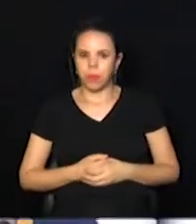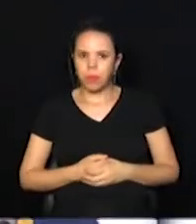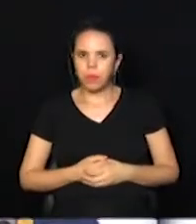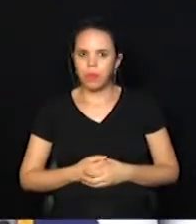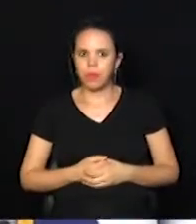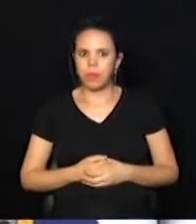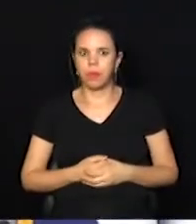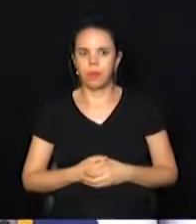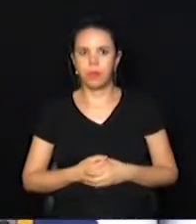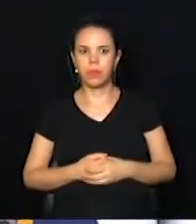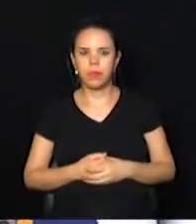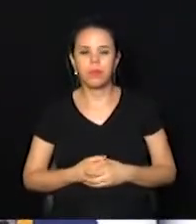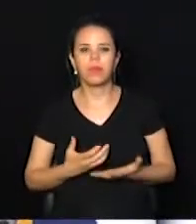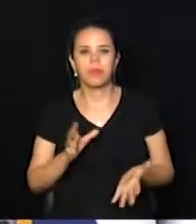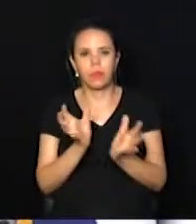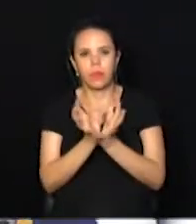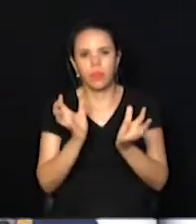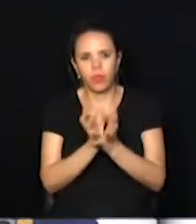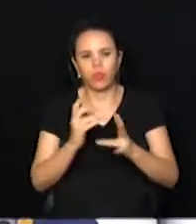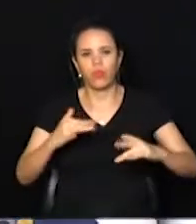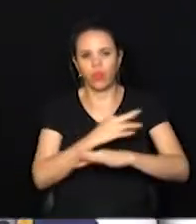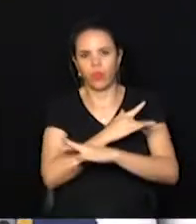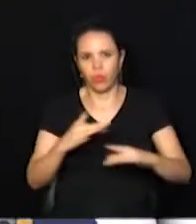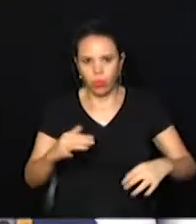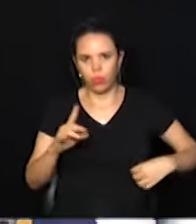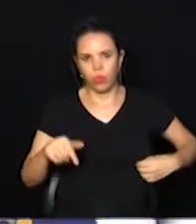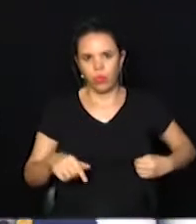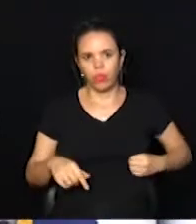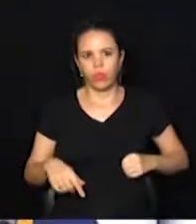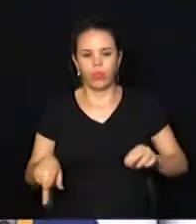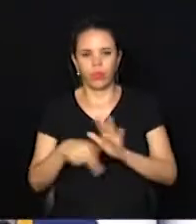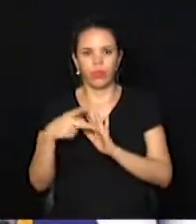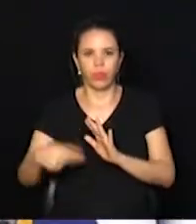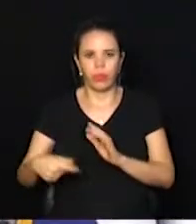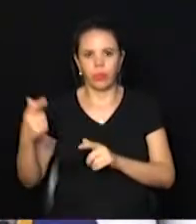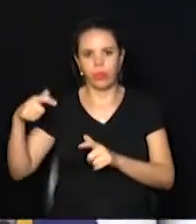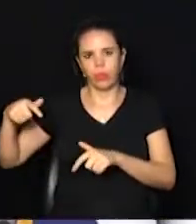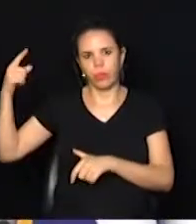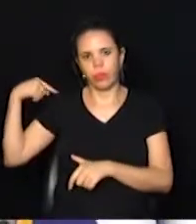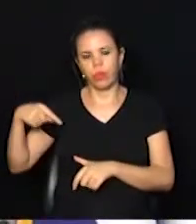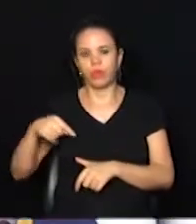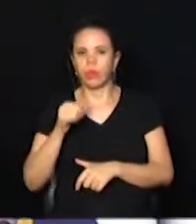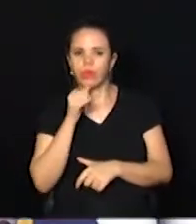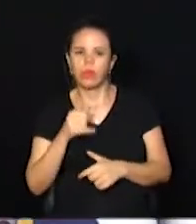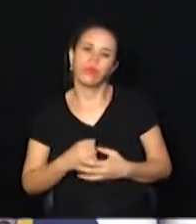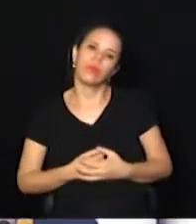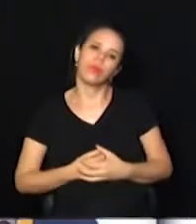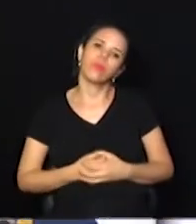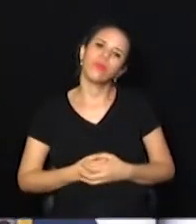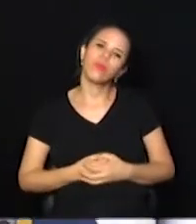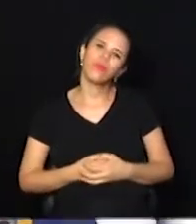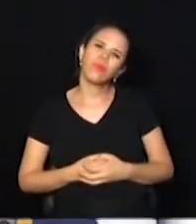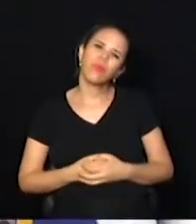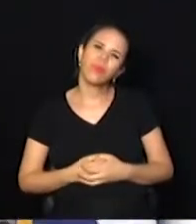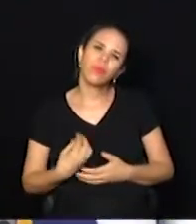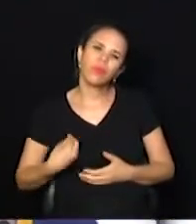determinante, que era o departamento de urbanismo. Que ali é que era a porteira aberta. Nós estamos